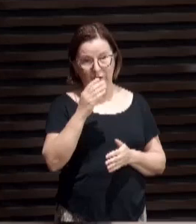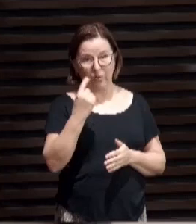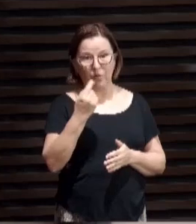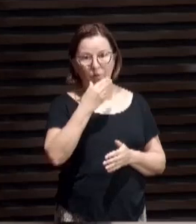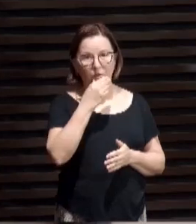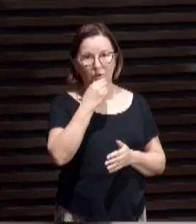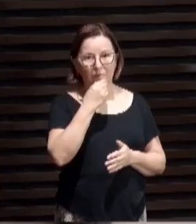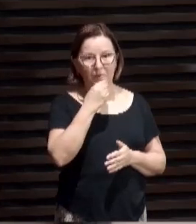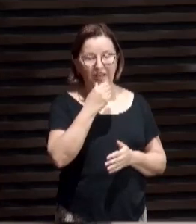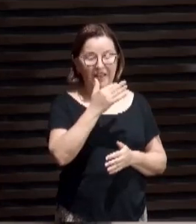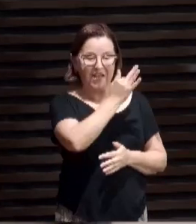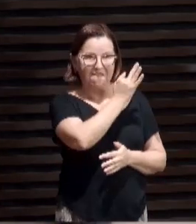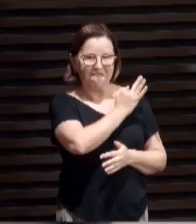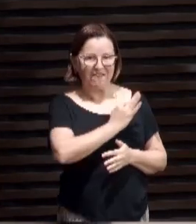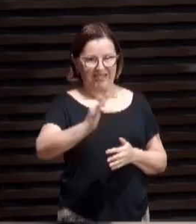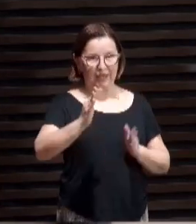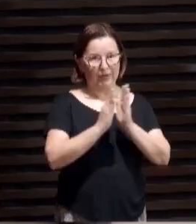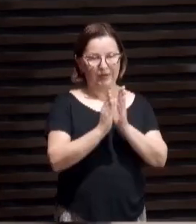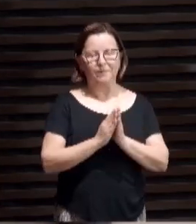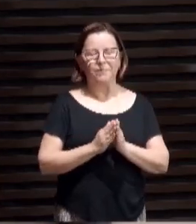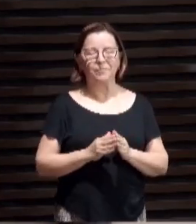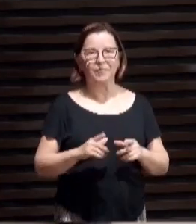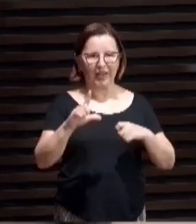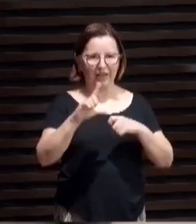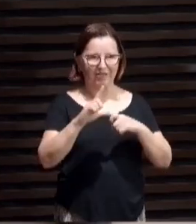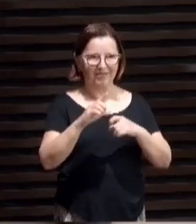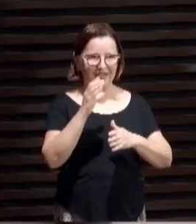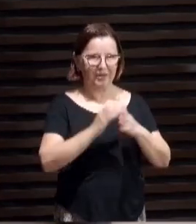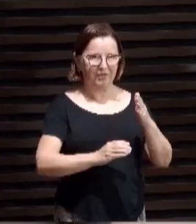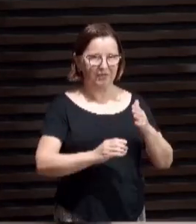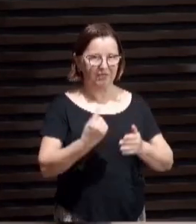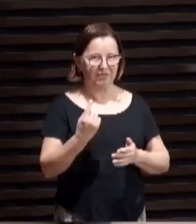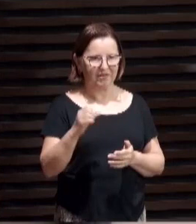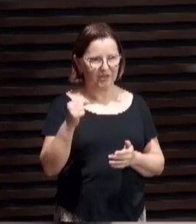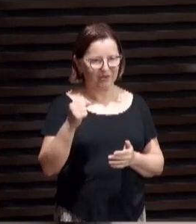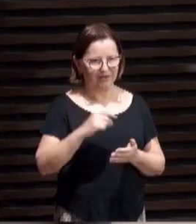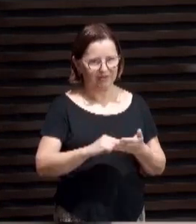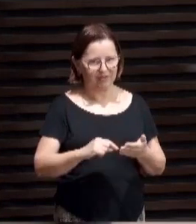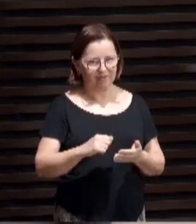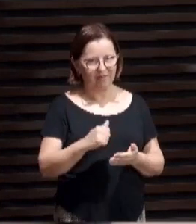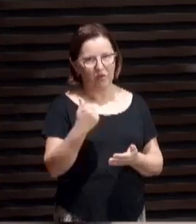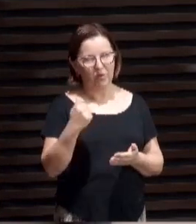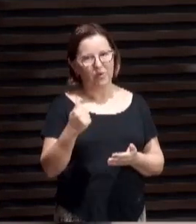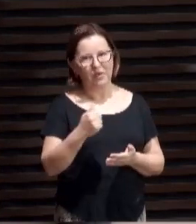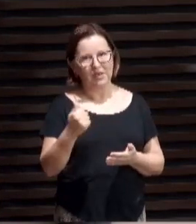vamos ler, Lucas capítulo 18, versos 11 e 12.